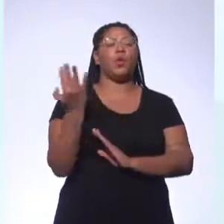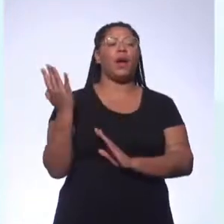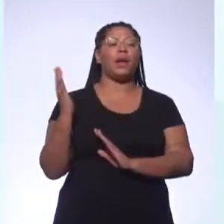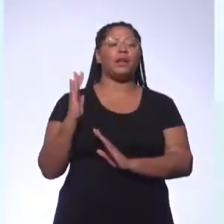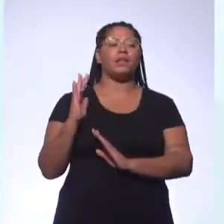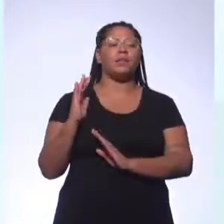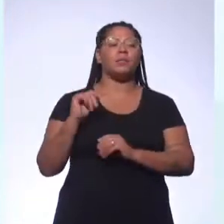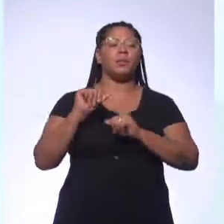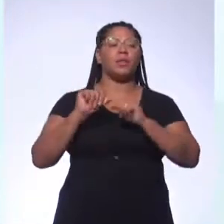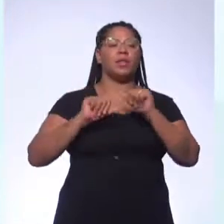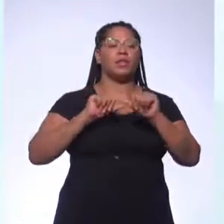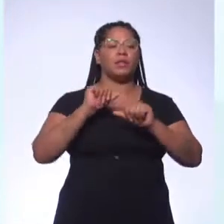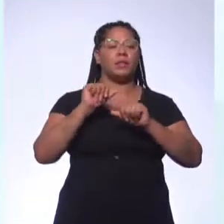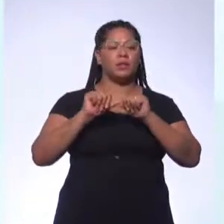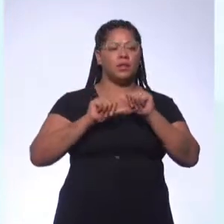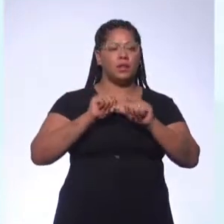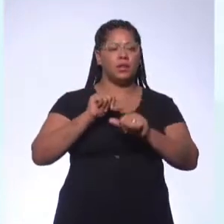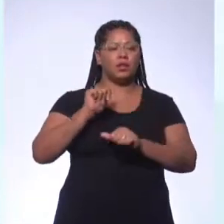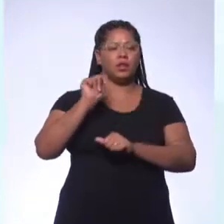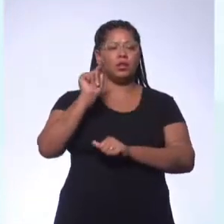reformas executadas por